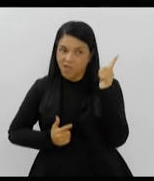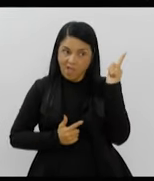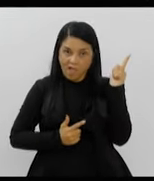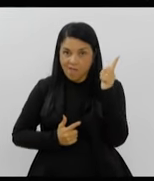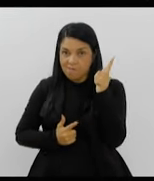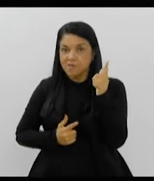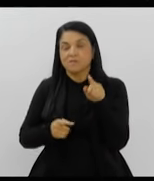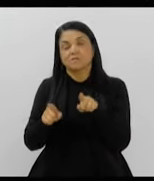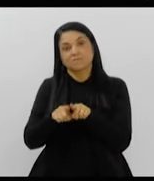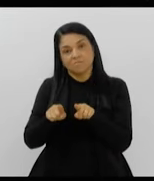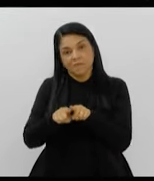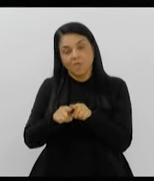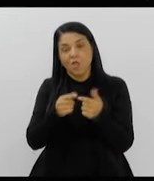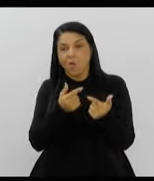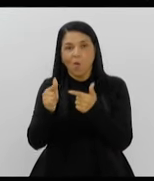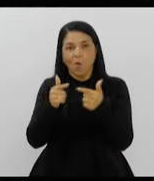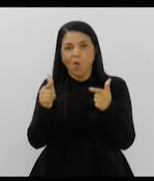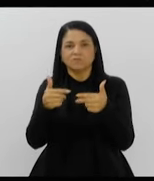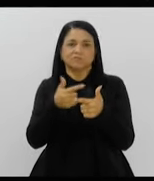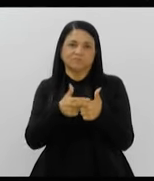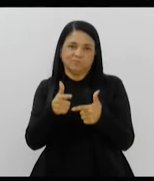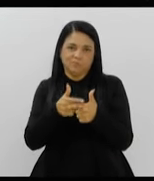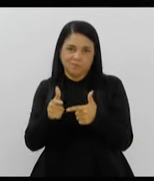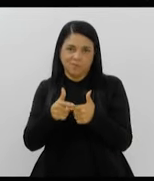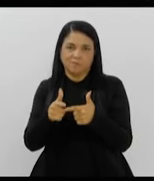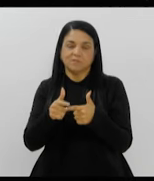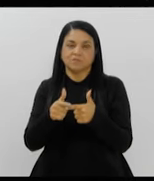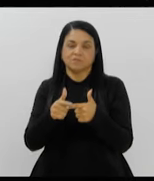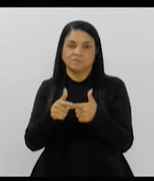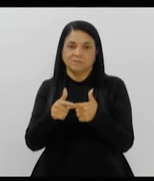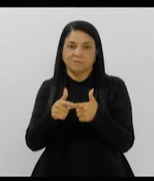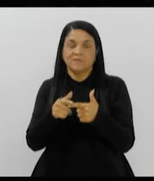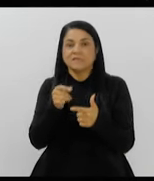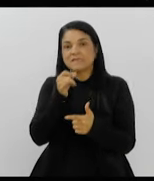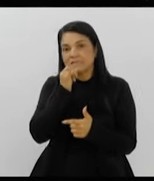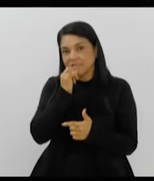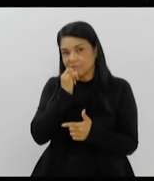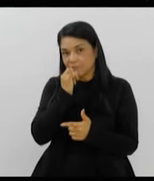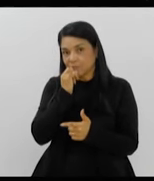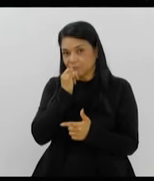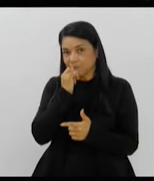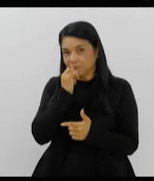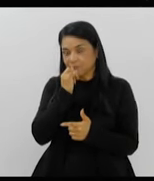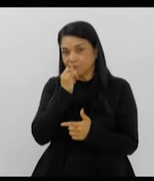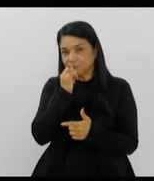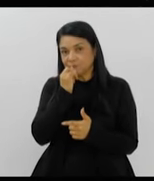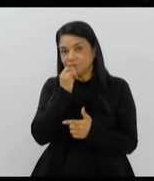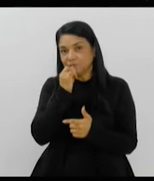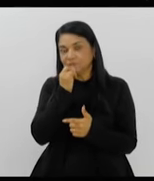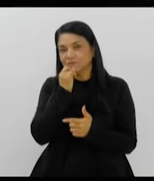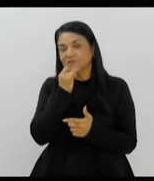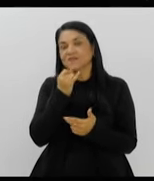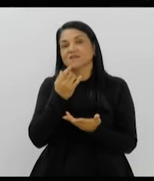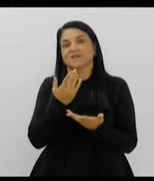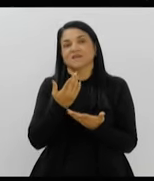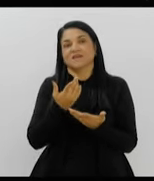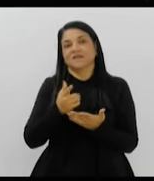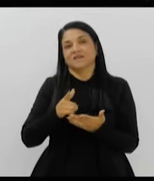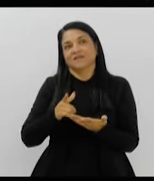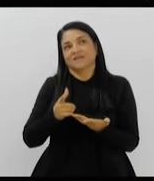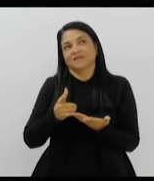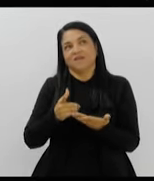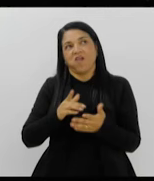as outras questões que dizem respeito, por exemplo, também à lavagem de dinheiro.